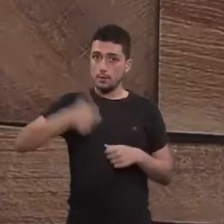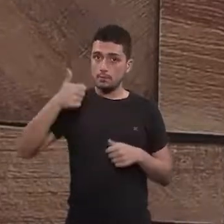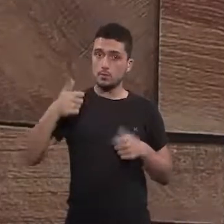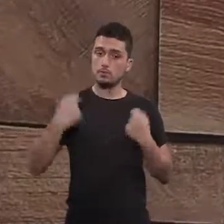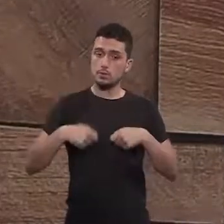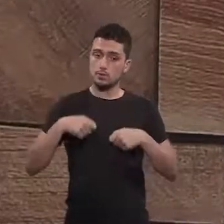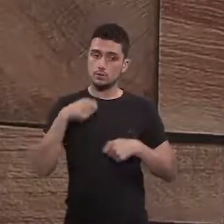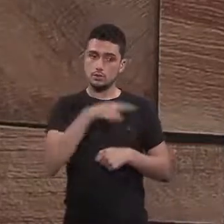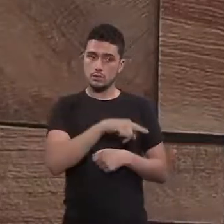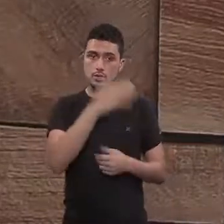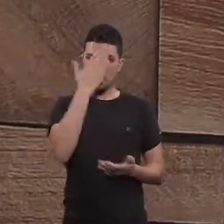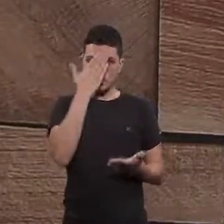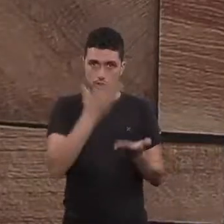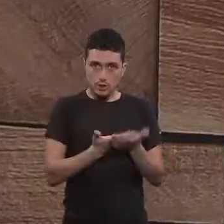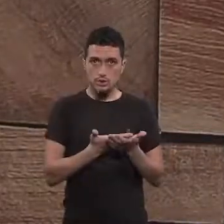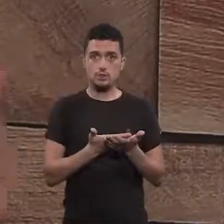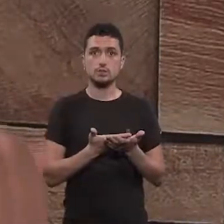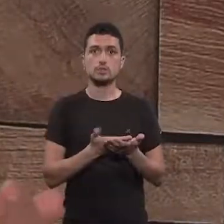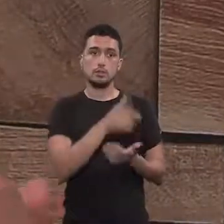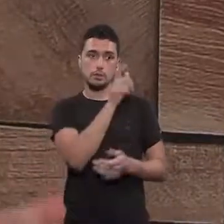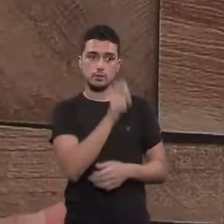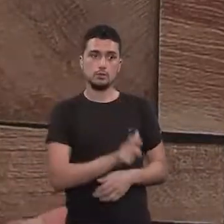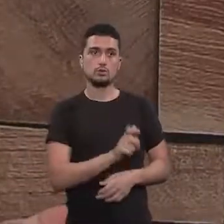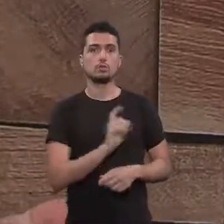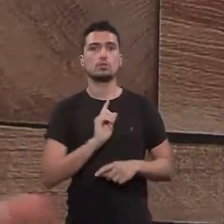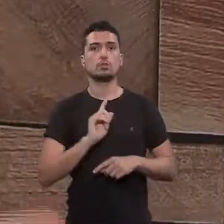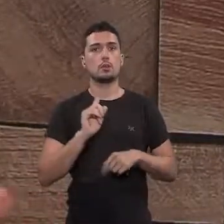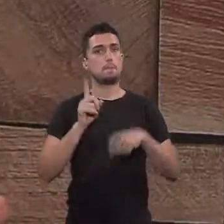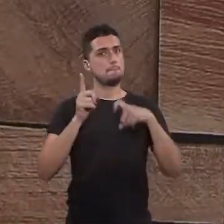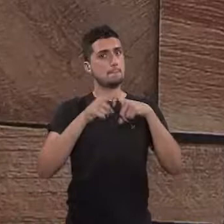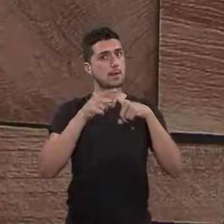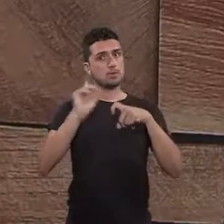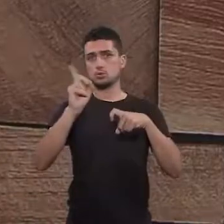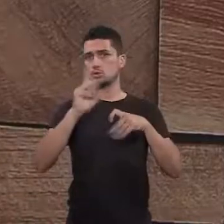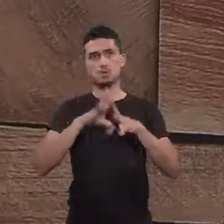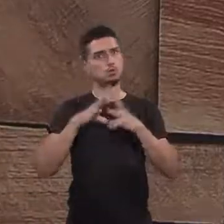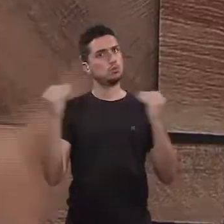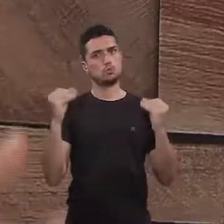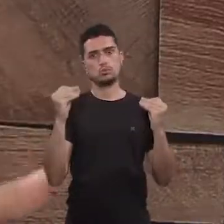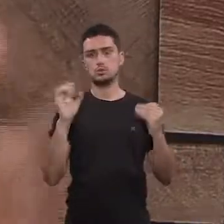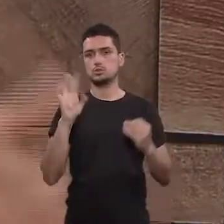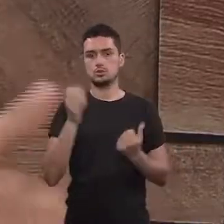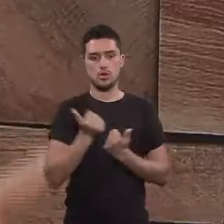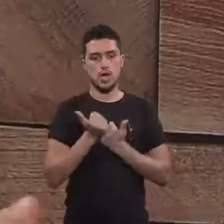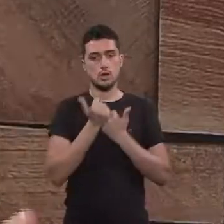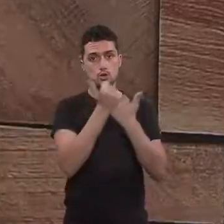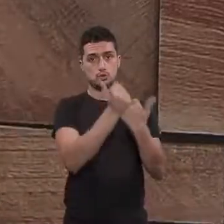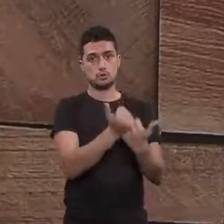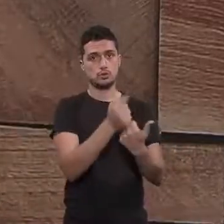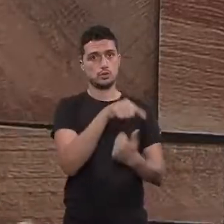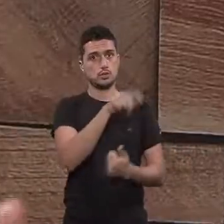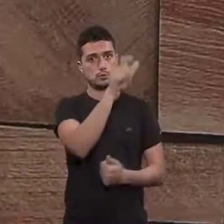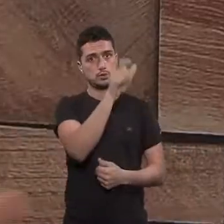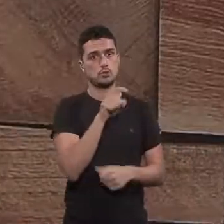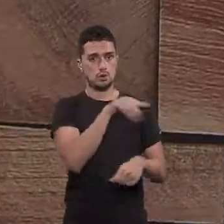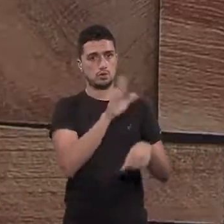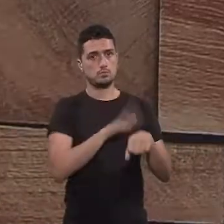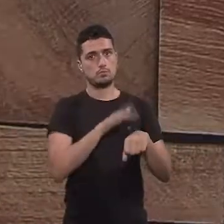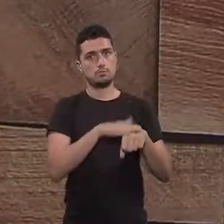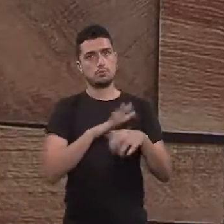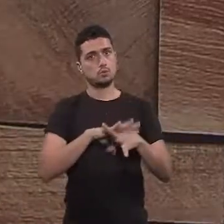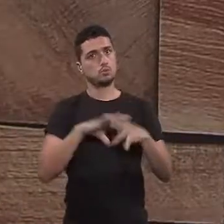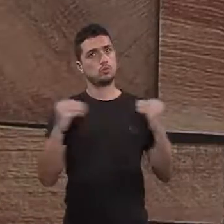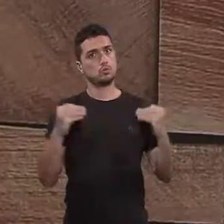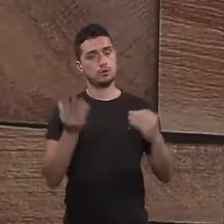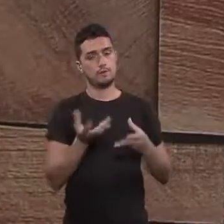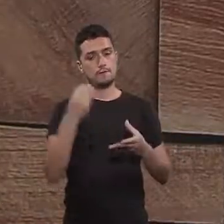o entender o processo. Por isso que o médico não cura. O médico apenas ajuda o paciente a se curar. Tá? São as